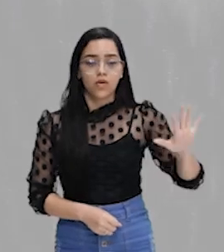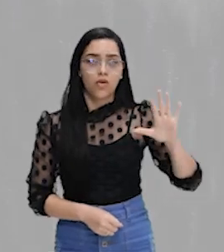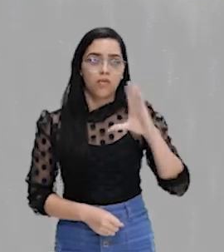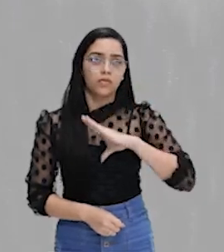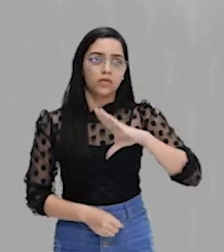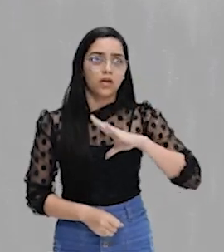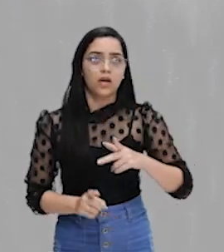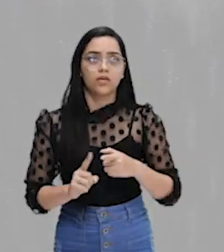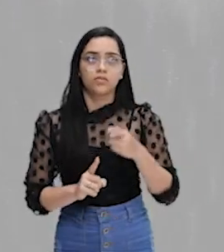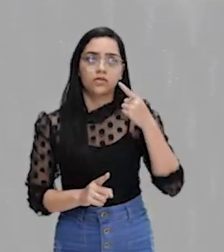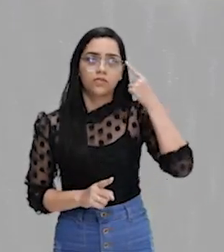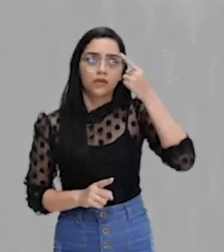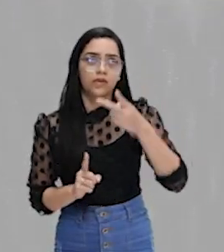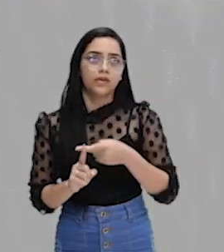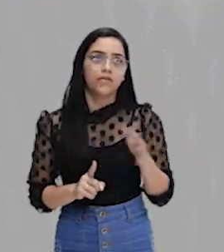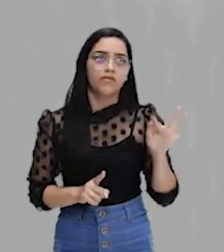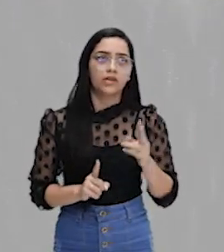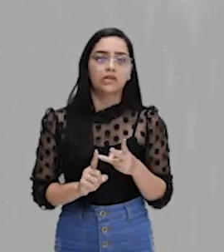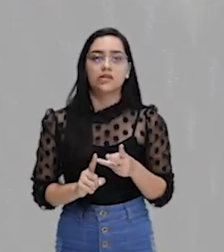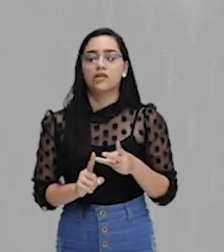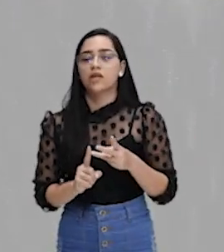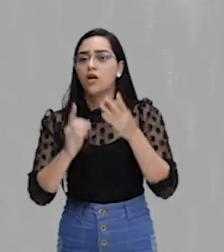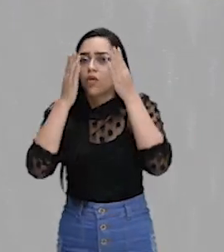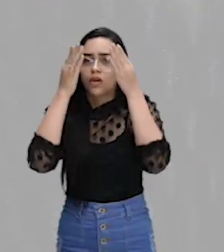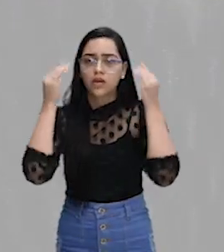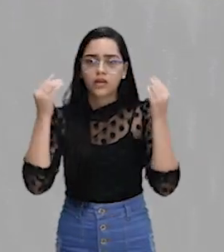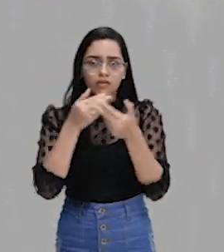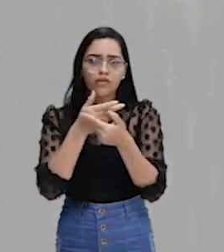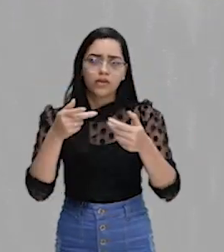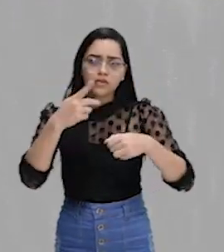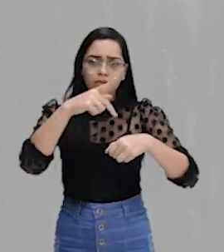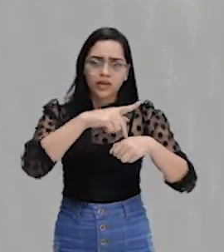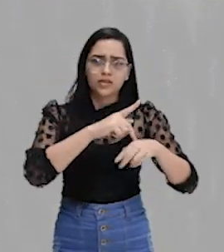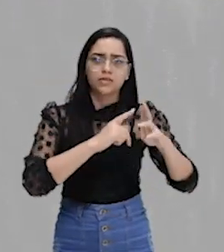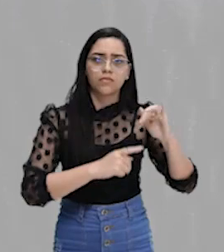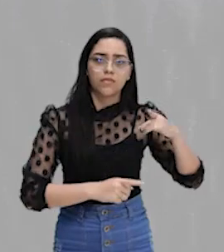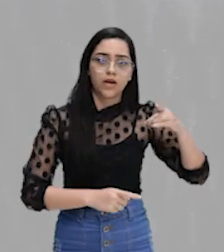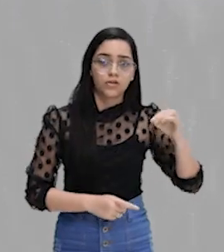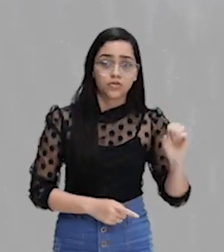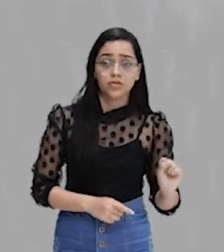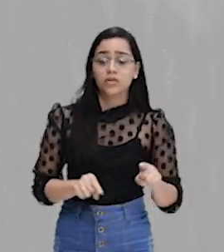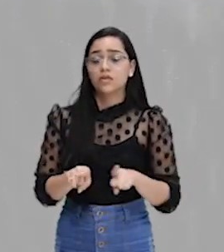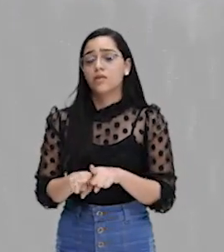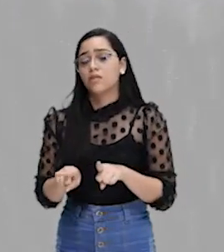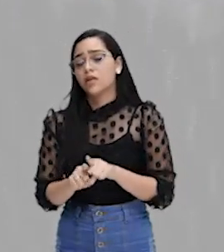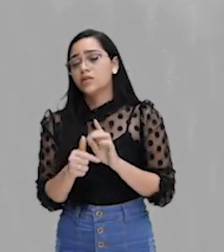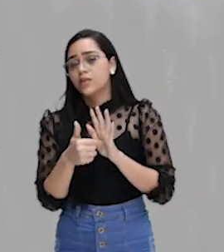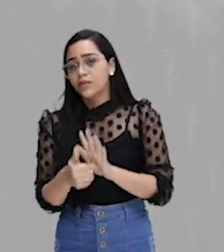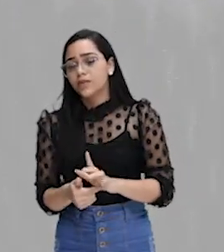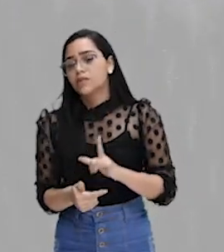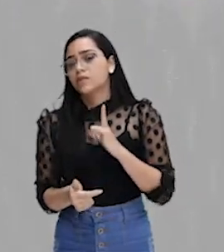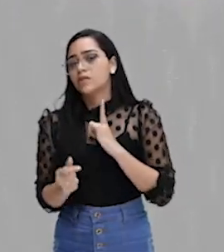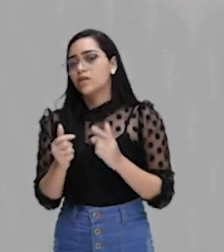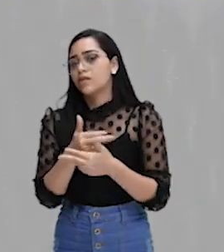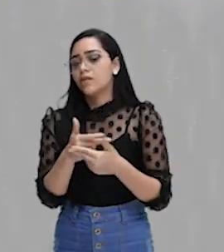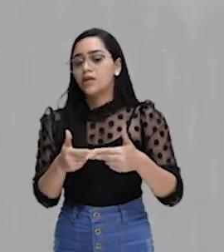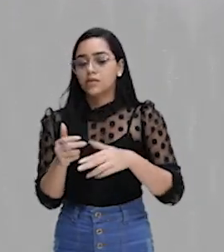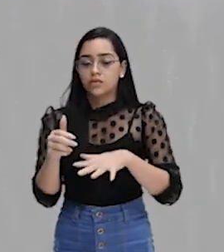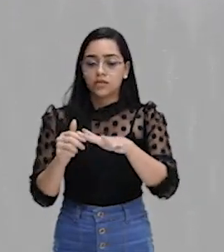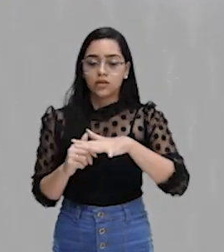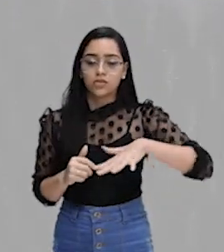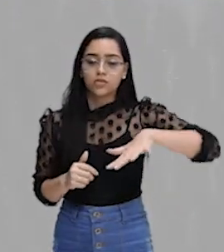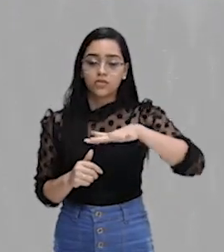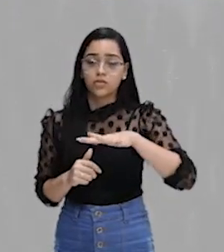Portugal, Espanha, França, Holanda, Países Baixos. Observe que o Renascimento ele se destaca nessas regiões do Ocidente